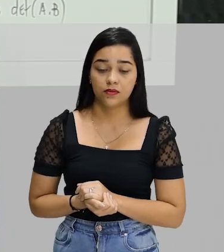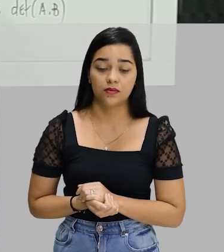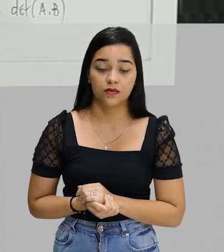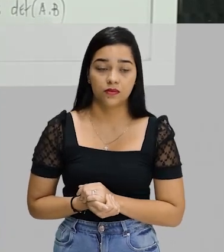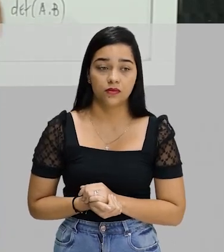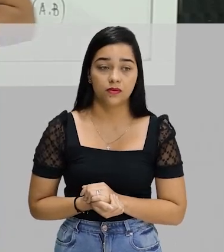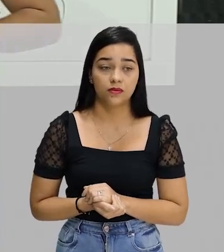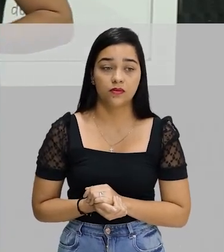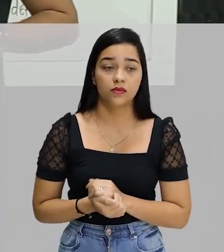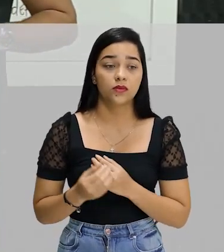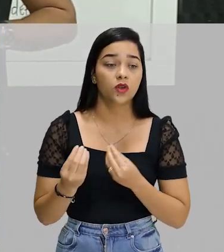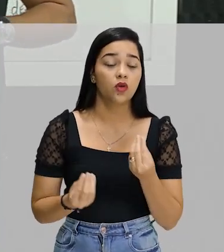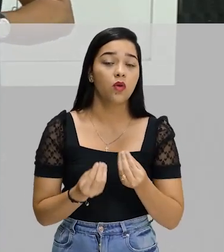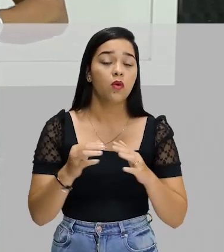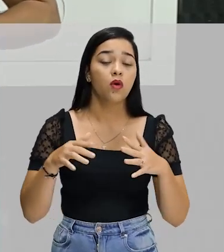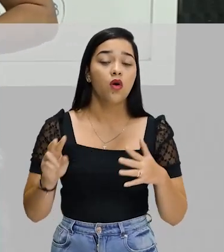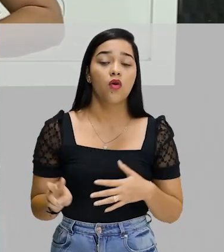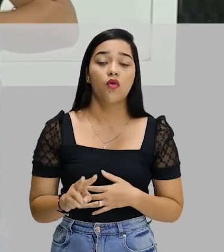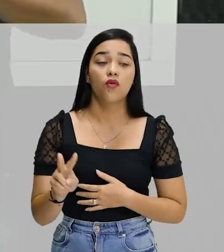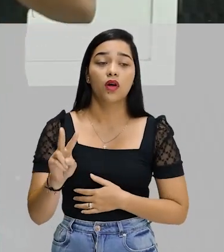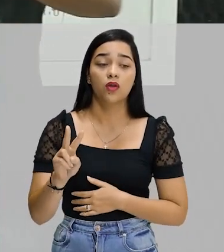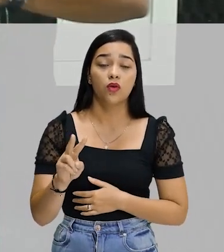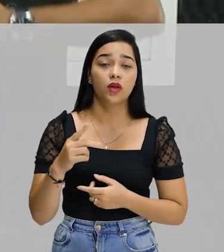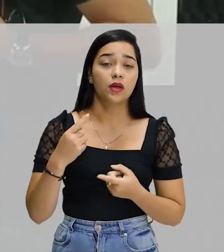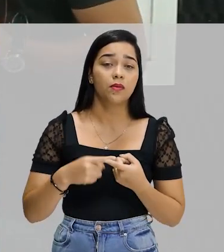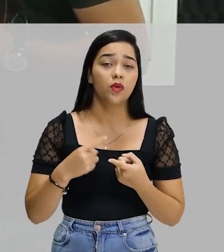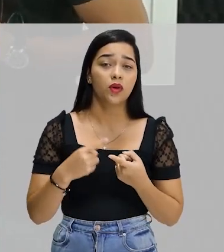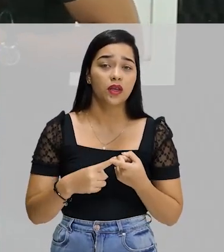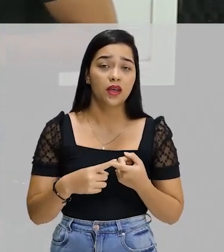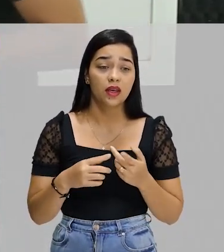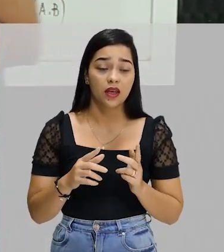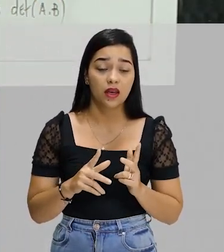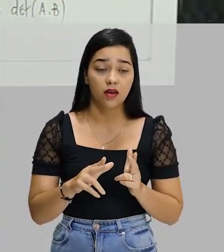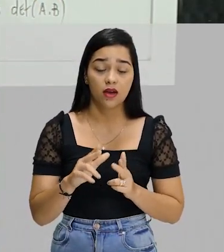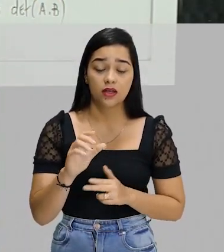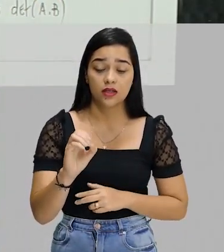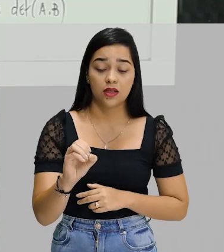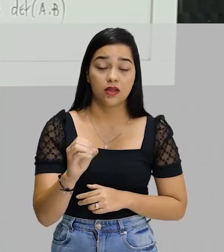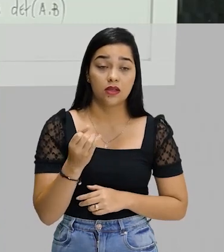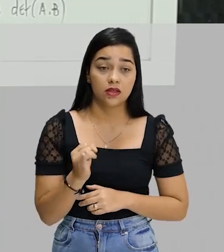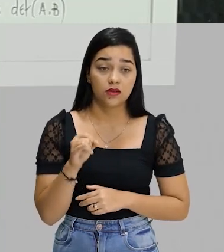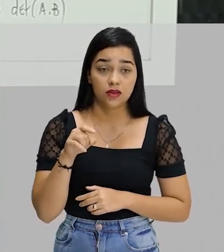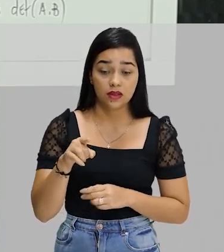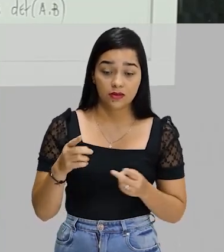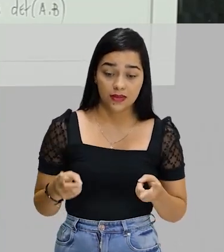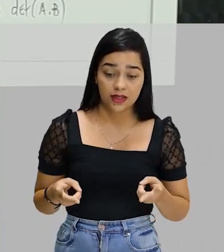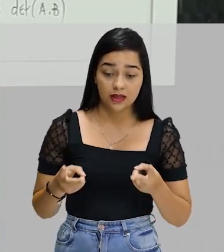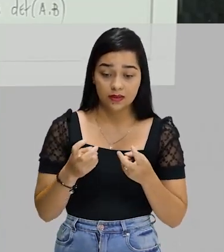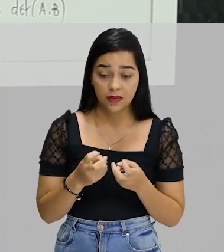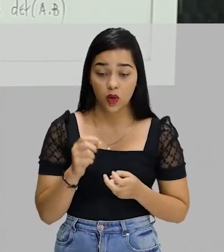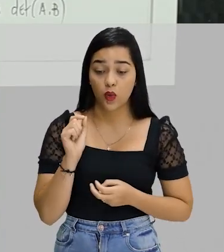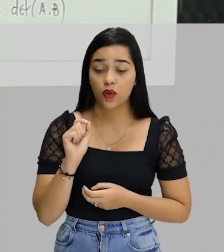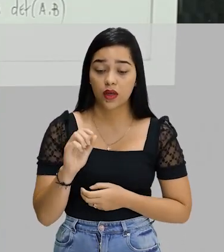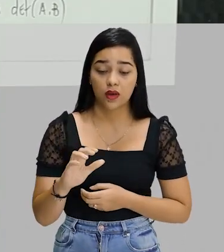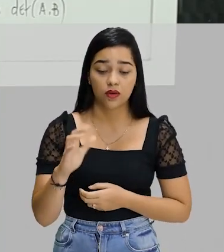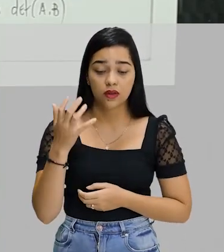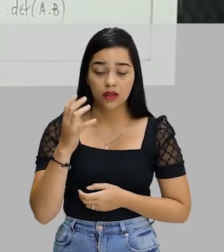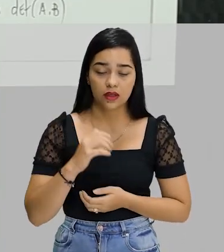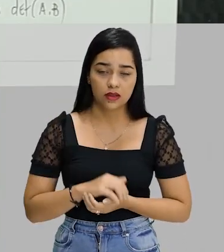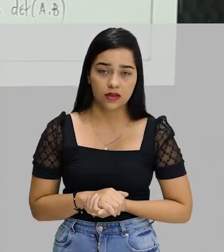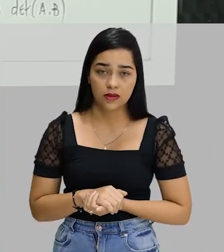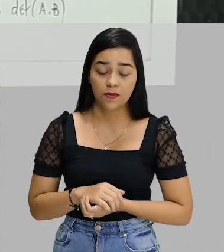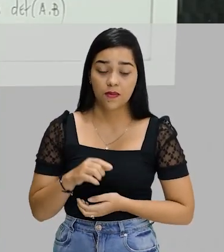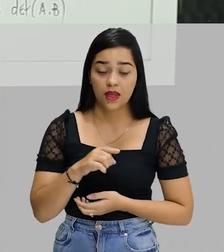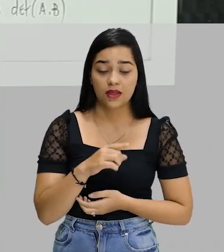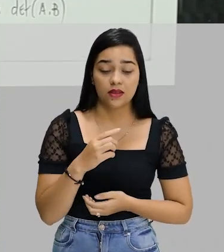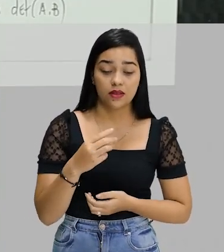tá? Qual é o valor desse determinante e por que esse determinante é zero? Se você perceber bem, galera, olha o que aconteceu aqui.